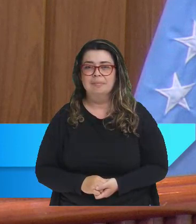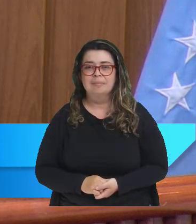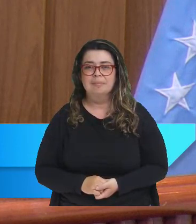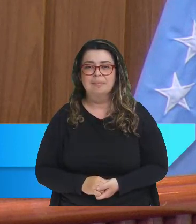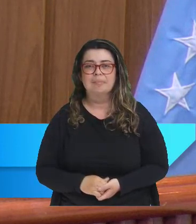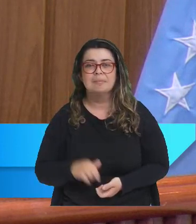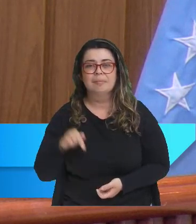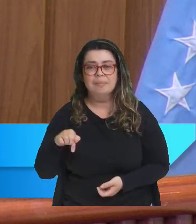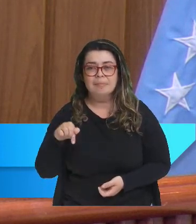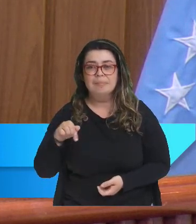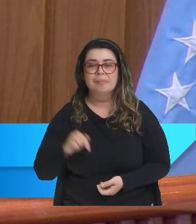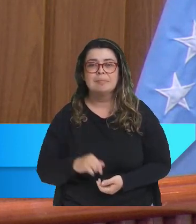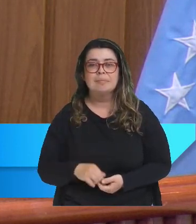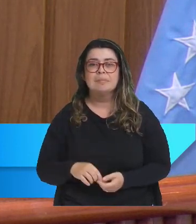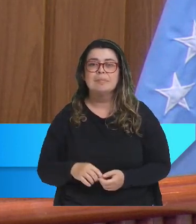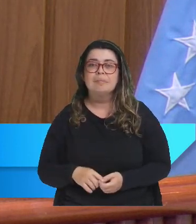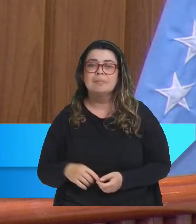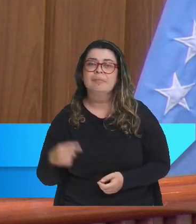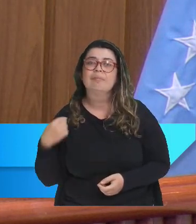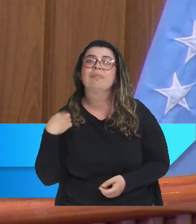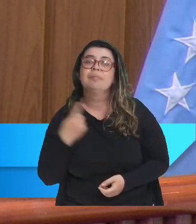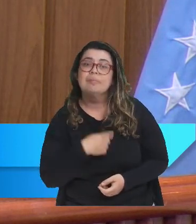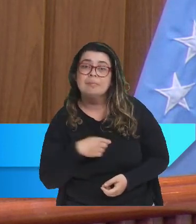em questão, não, porque nós também vamos lá,